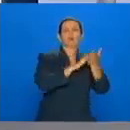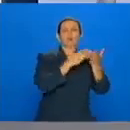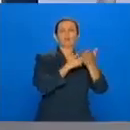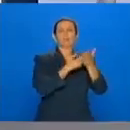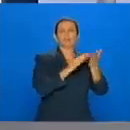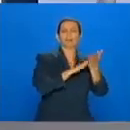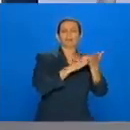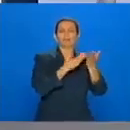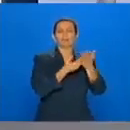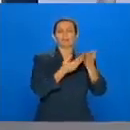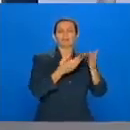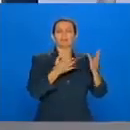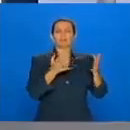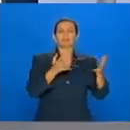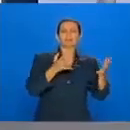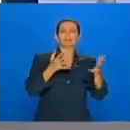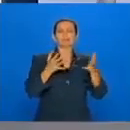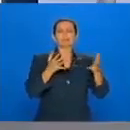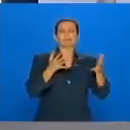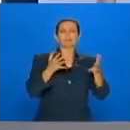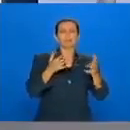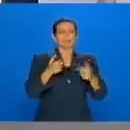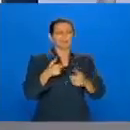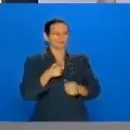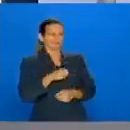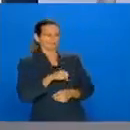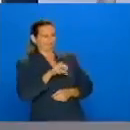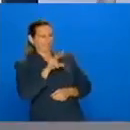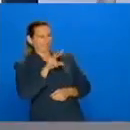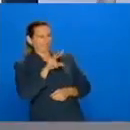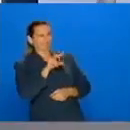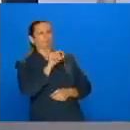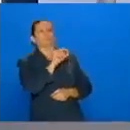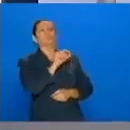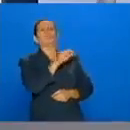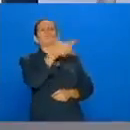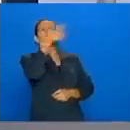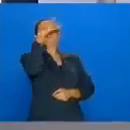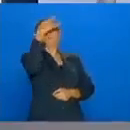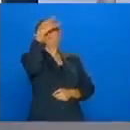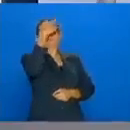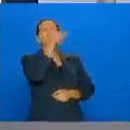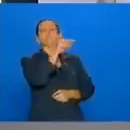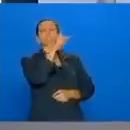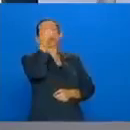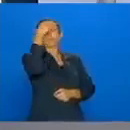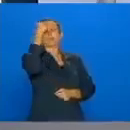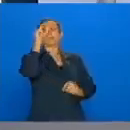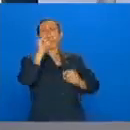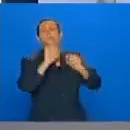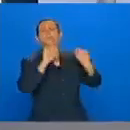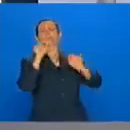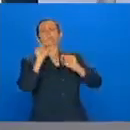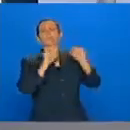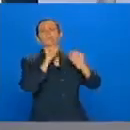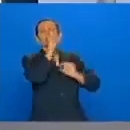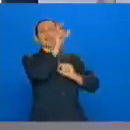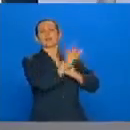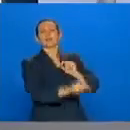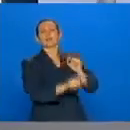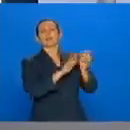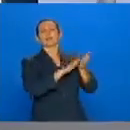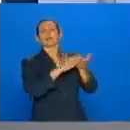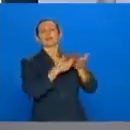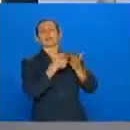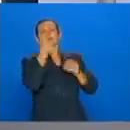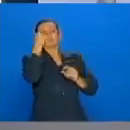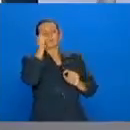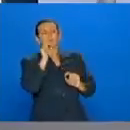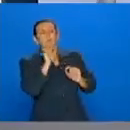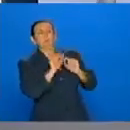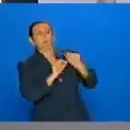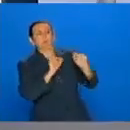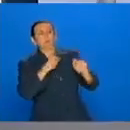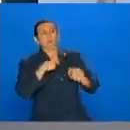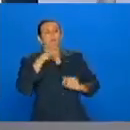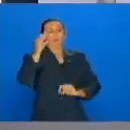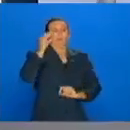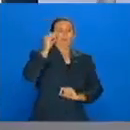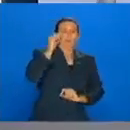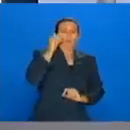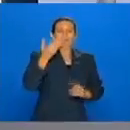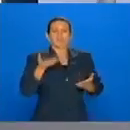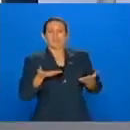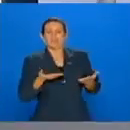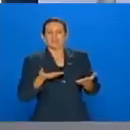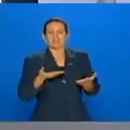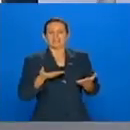consegui imaginar o que devo ter passado pela cabeça da tradutora-intérprete envolvida ali naquele processo, mas